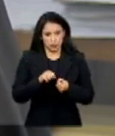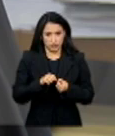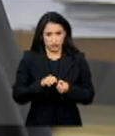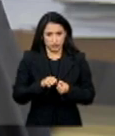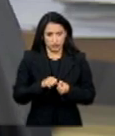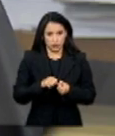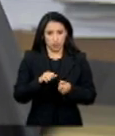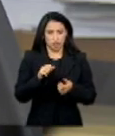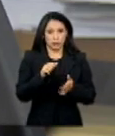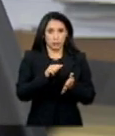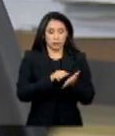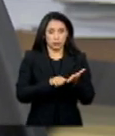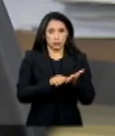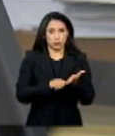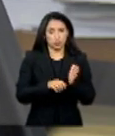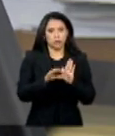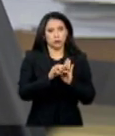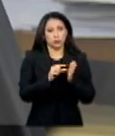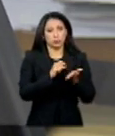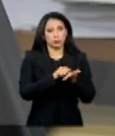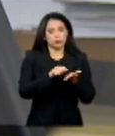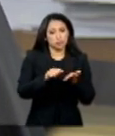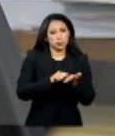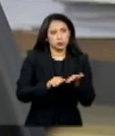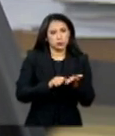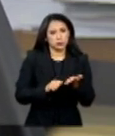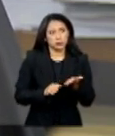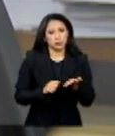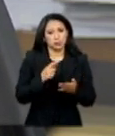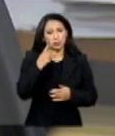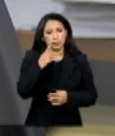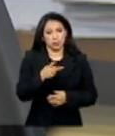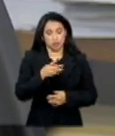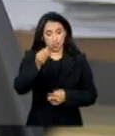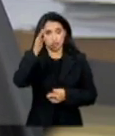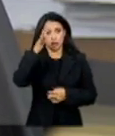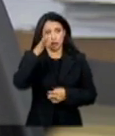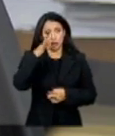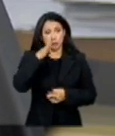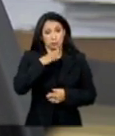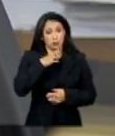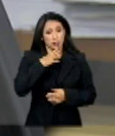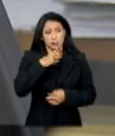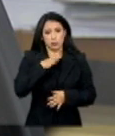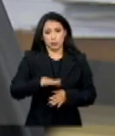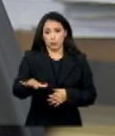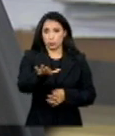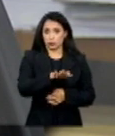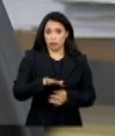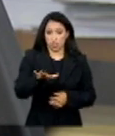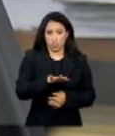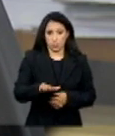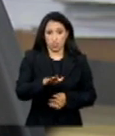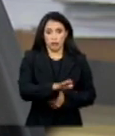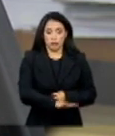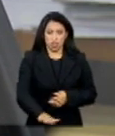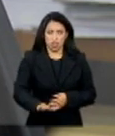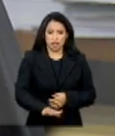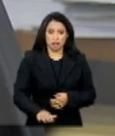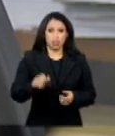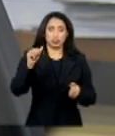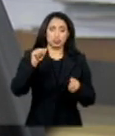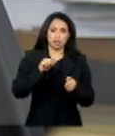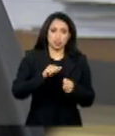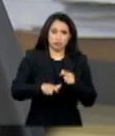da petição inicial o autor ados ser de conhecimento geral que freqüentemente crianças praticam sucessivos atos